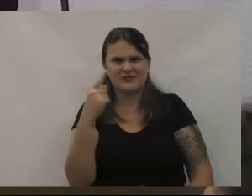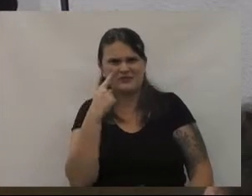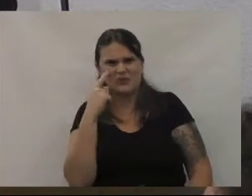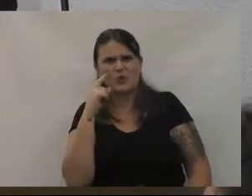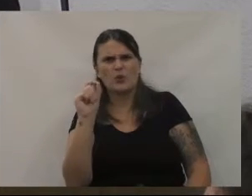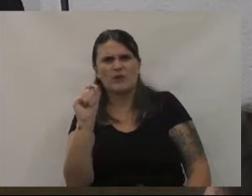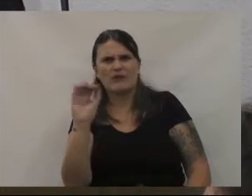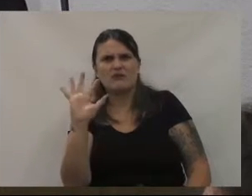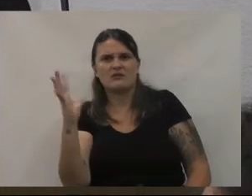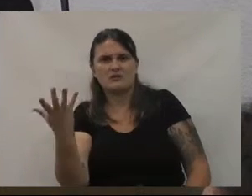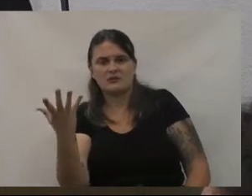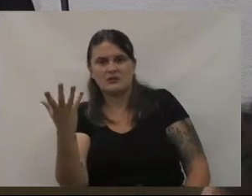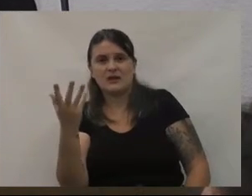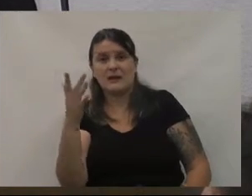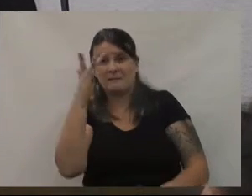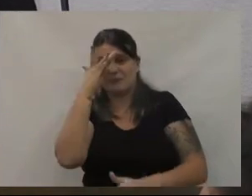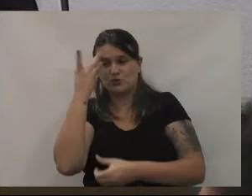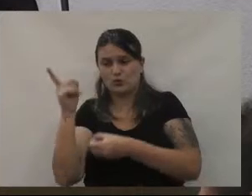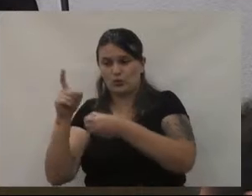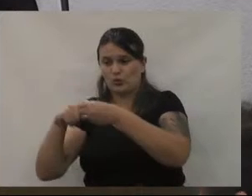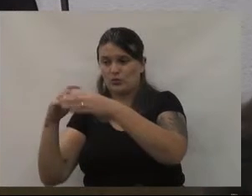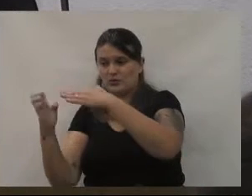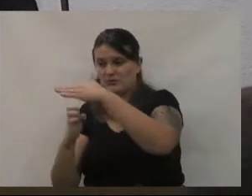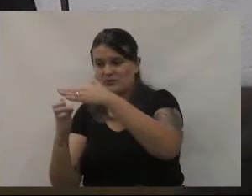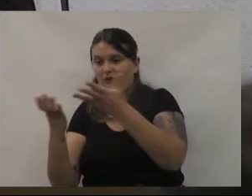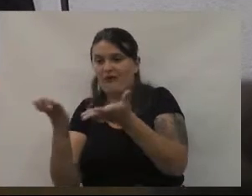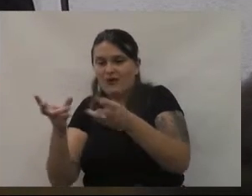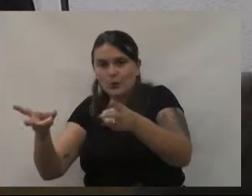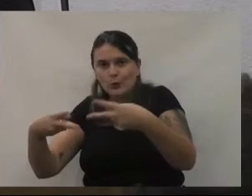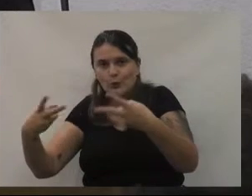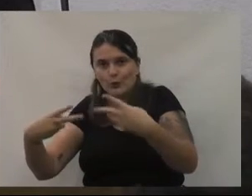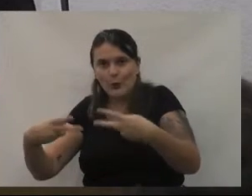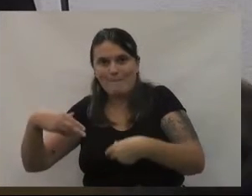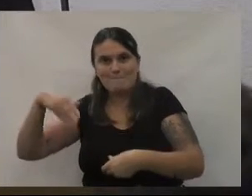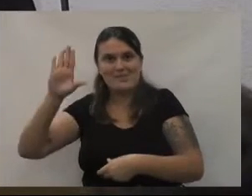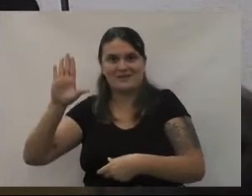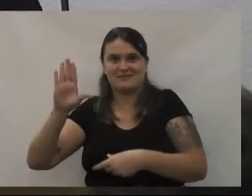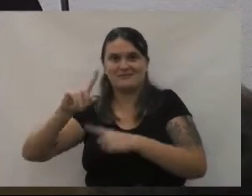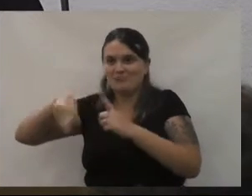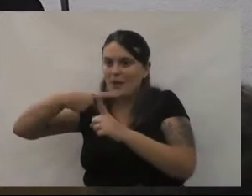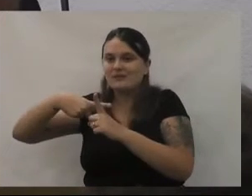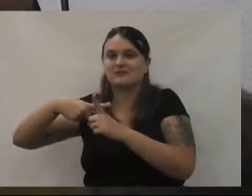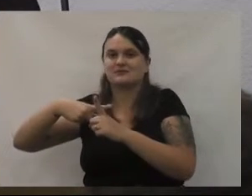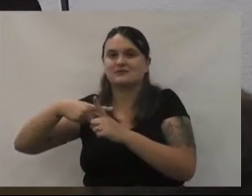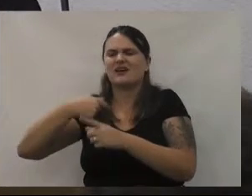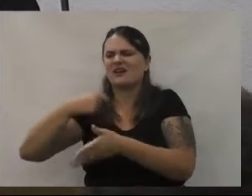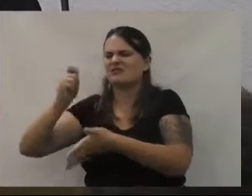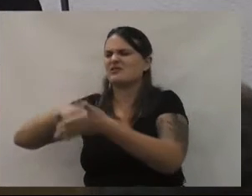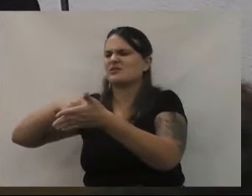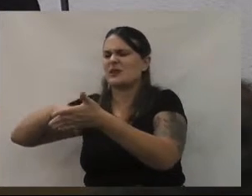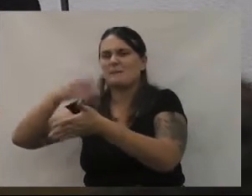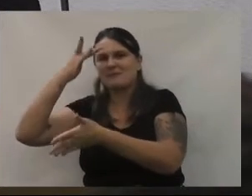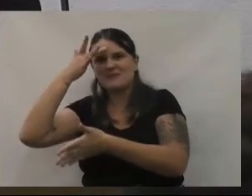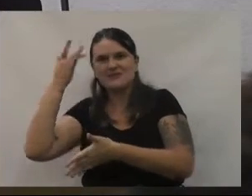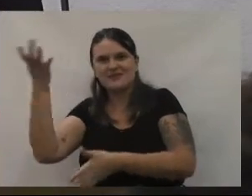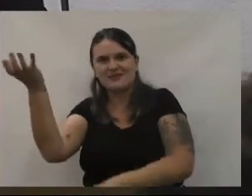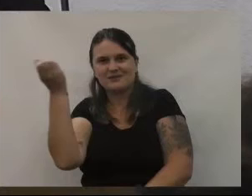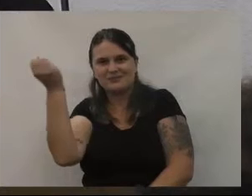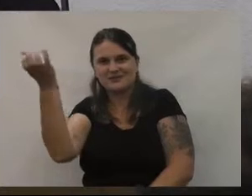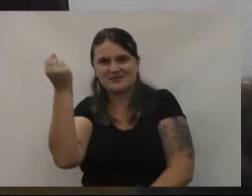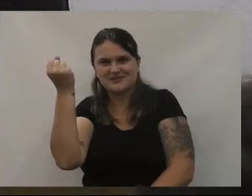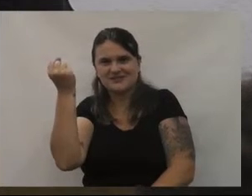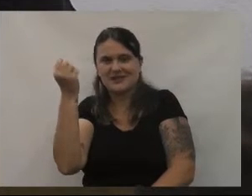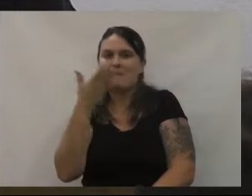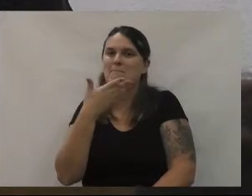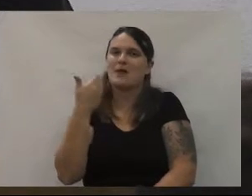pode gerar. O empresário visa o lucro. Se ele visa o lucro, eu vou contratar aposentado. Obviamente que vai